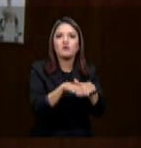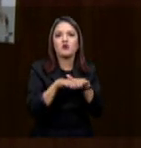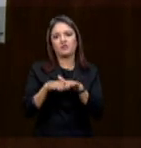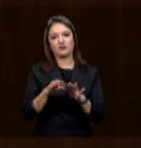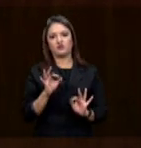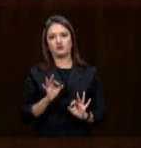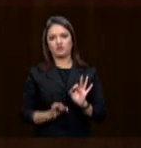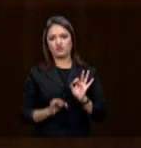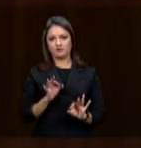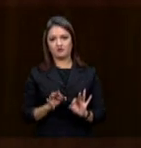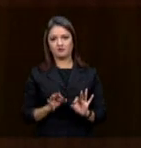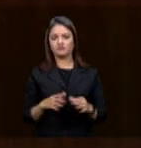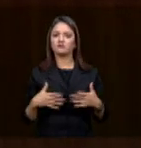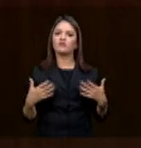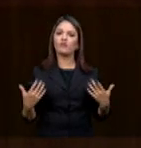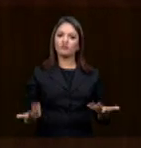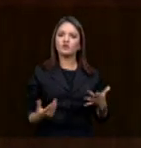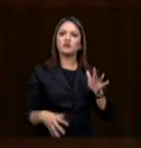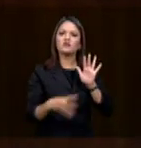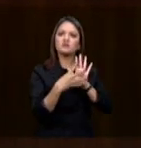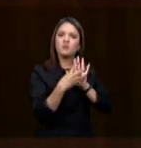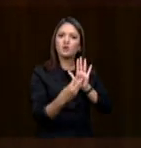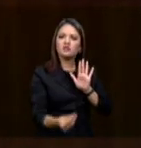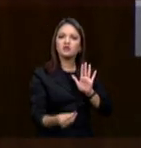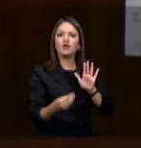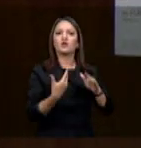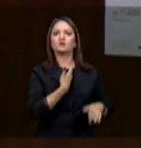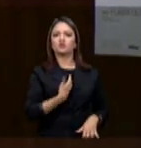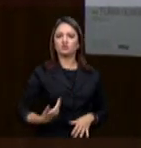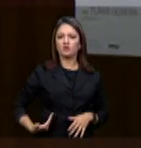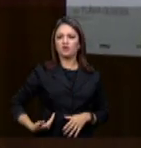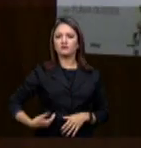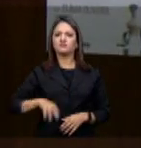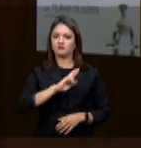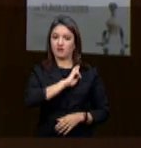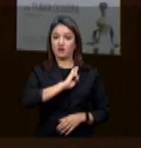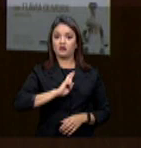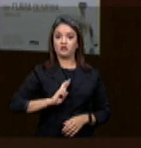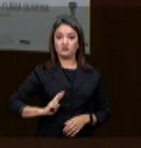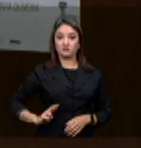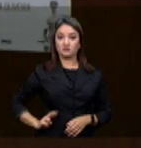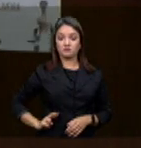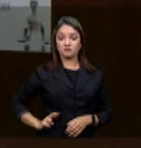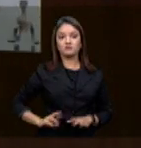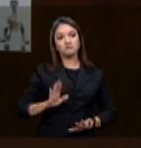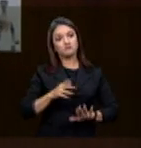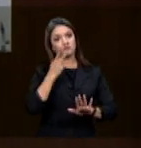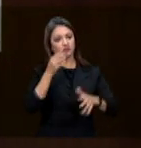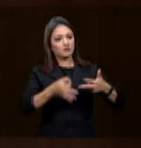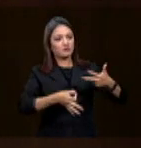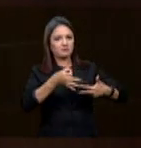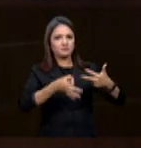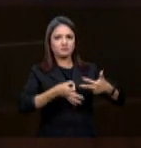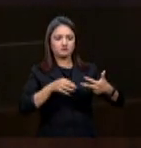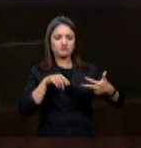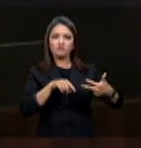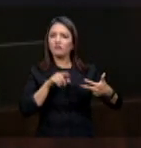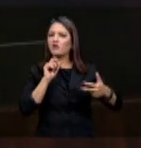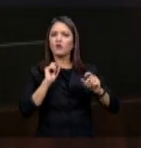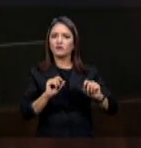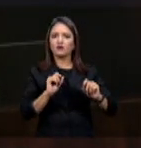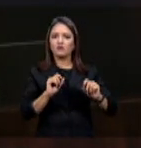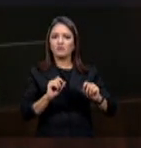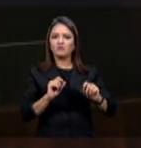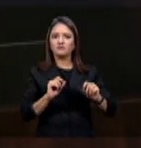e no nosso modelo né de governo Republicano nós muitas vezes quando falamos O Poder Judiciário referimos O